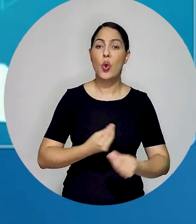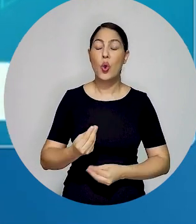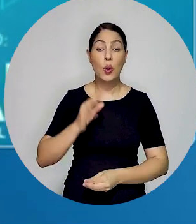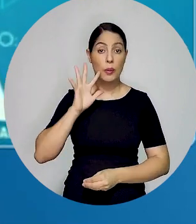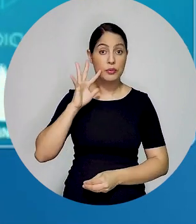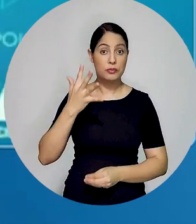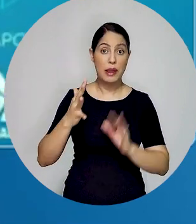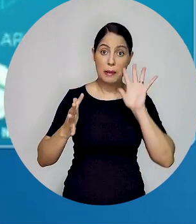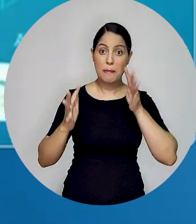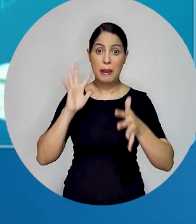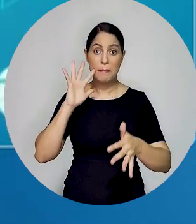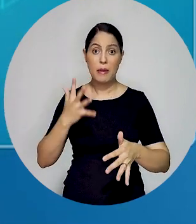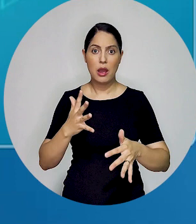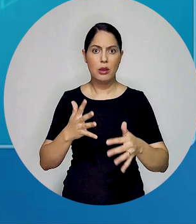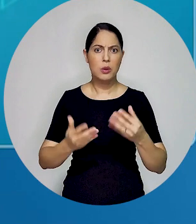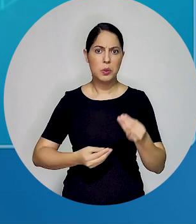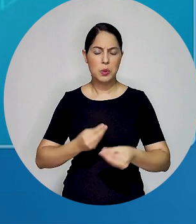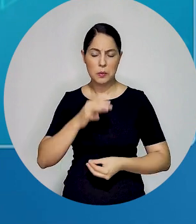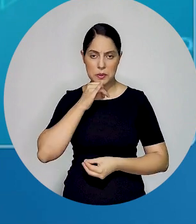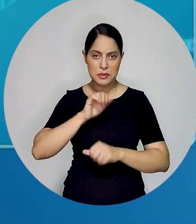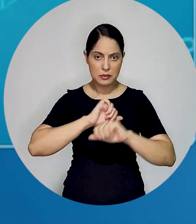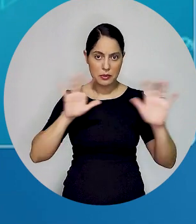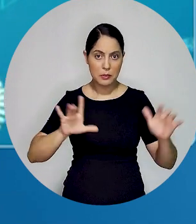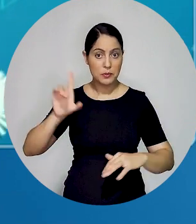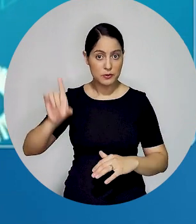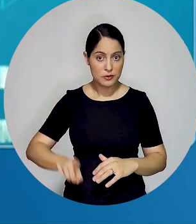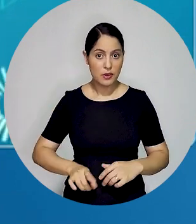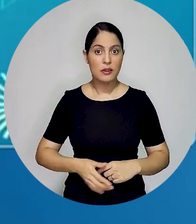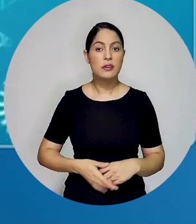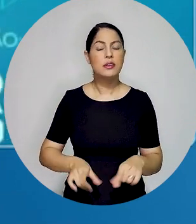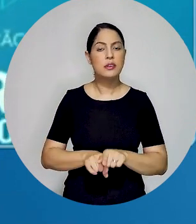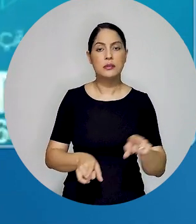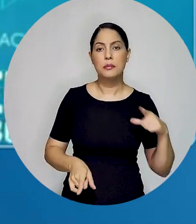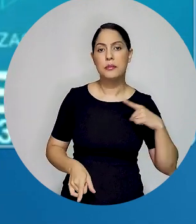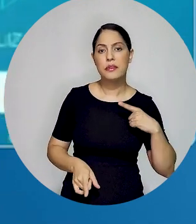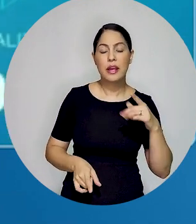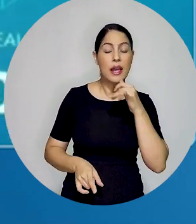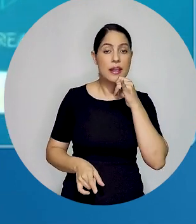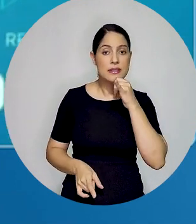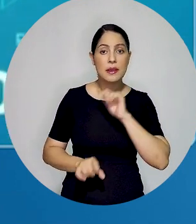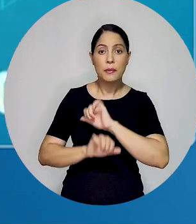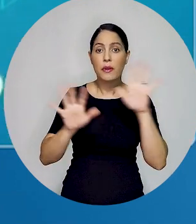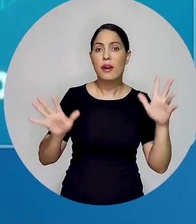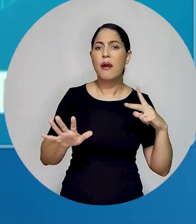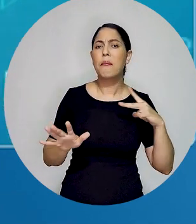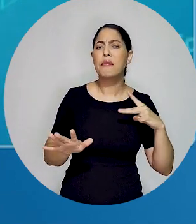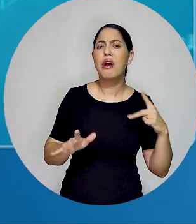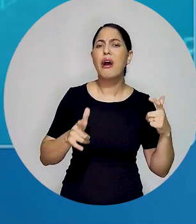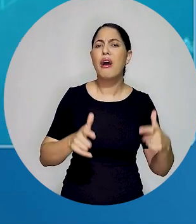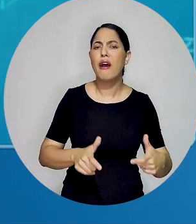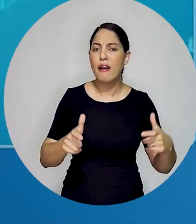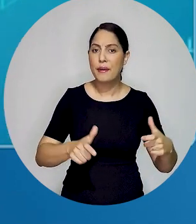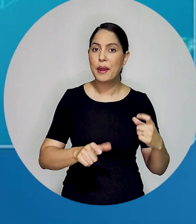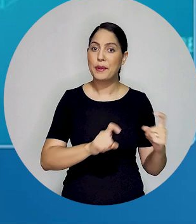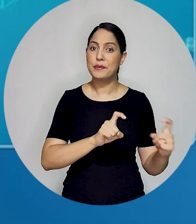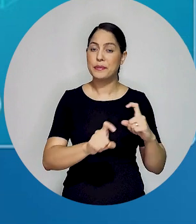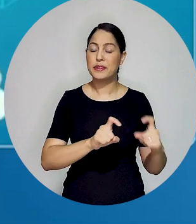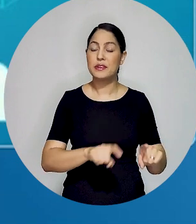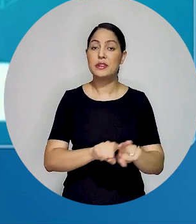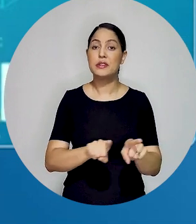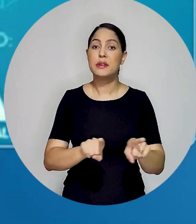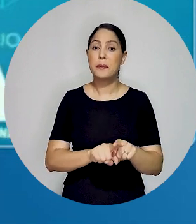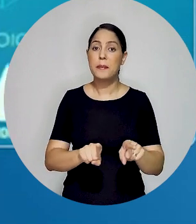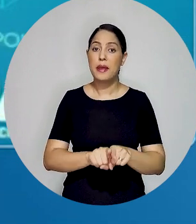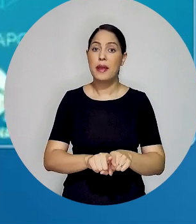importância também em outros campos do direito, além do privado, como é o caso do direito tributário e administrativo. Exemplo disso é